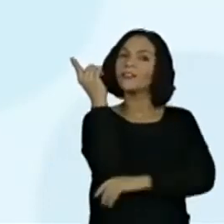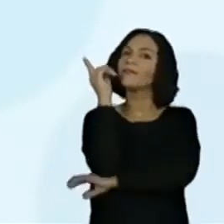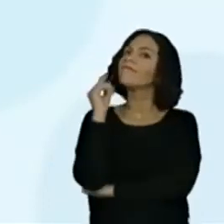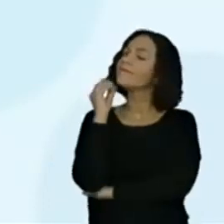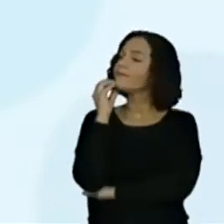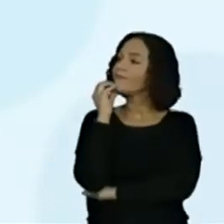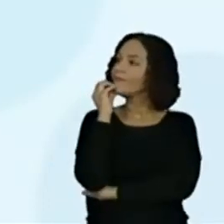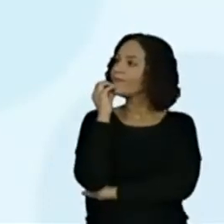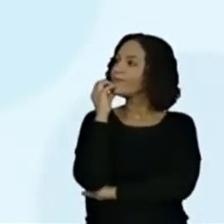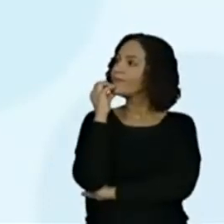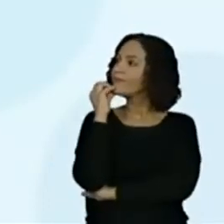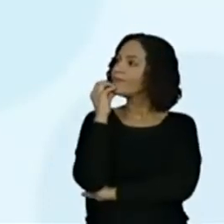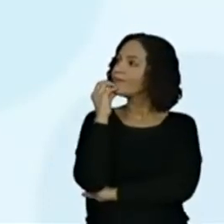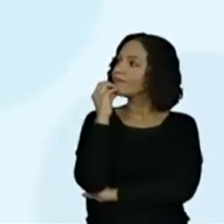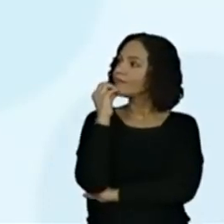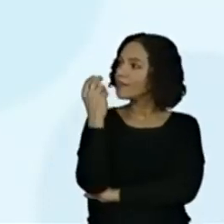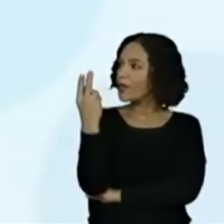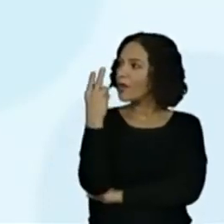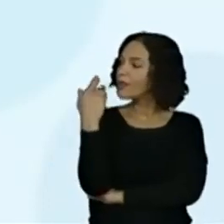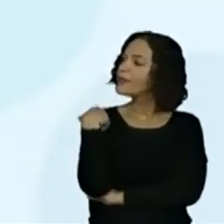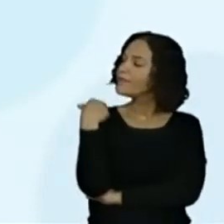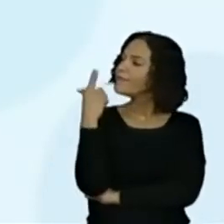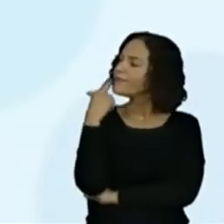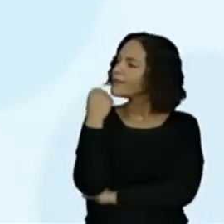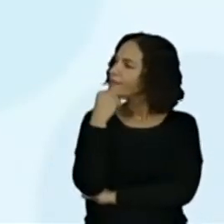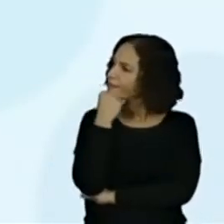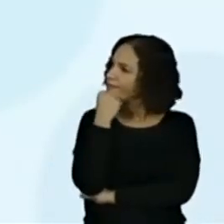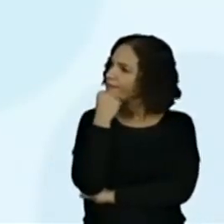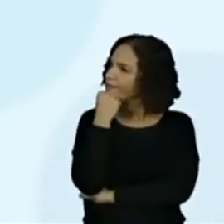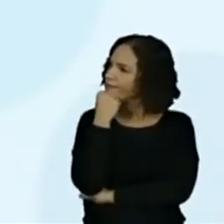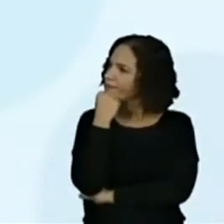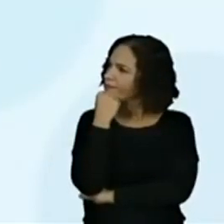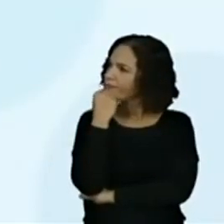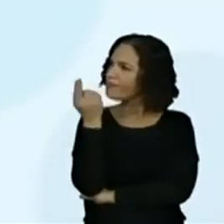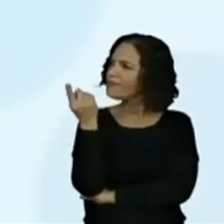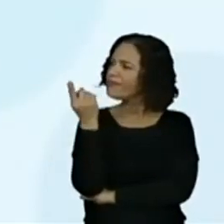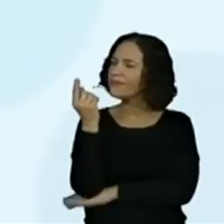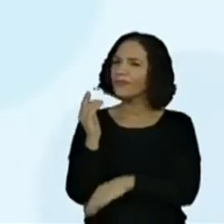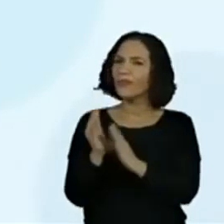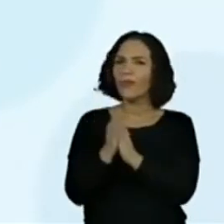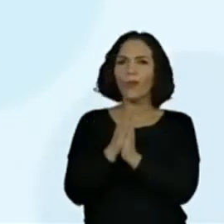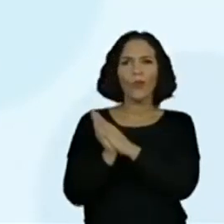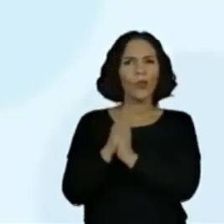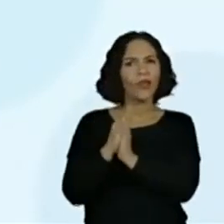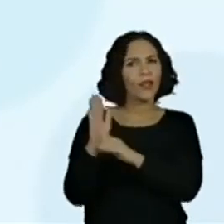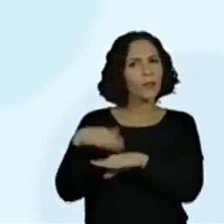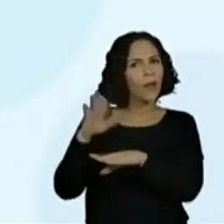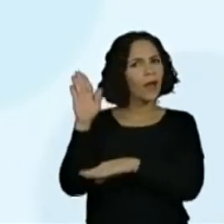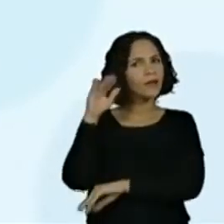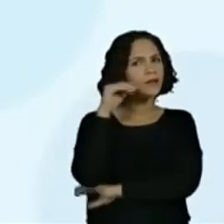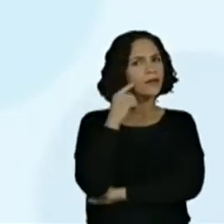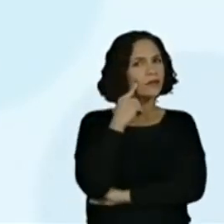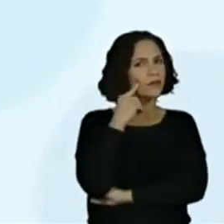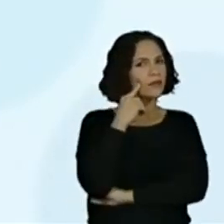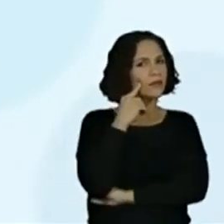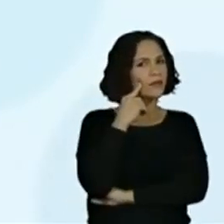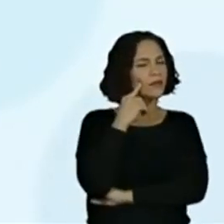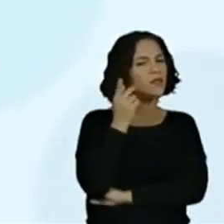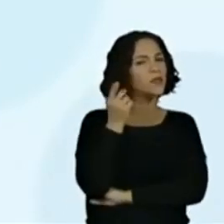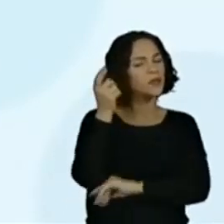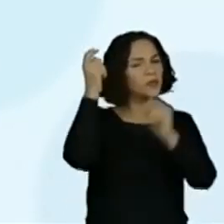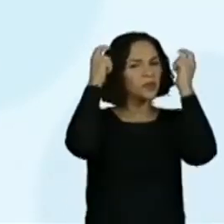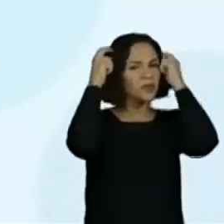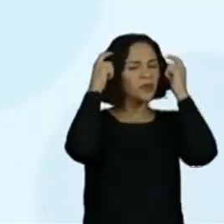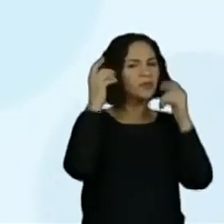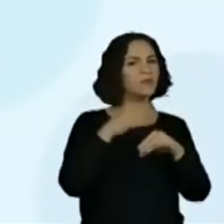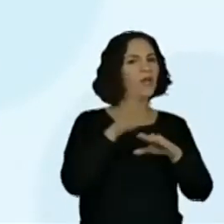cá, não olha lá para os amiguinhos, não. Olha sozinha para cá. Você acha que tem mais bonecas ou você acha que tem mais ursos? Só olhando, não vale contar. Ah, você